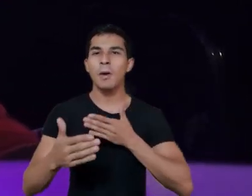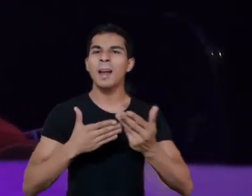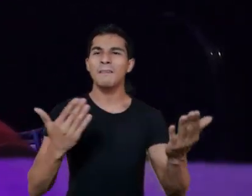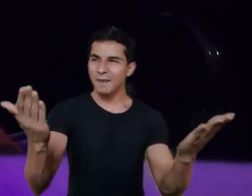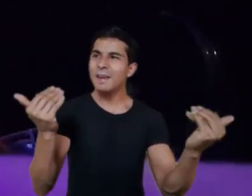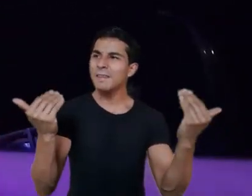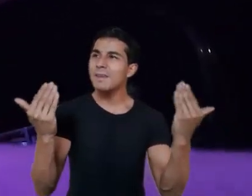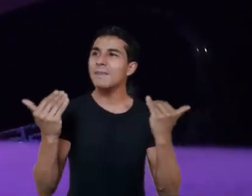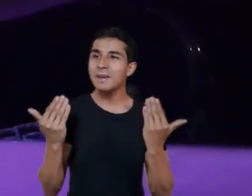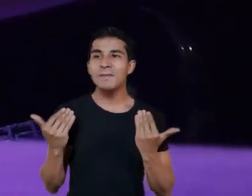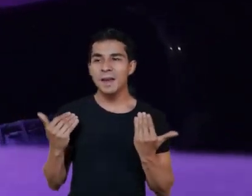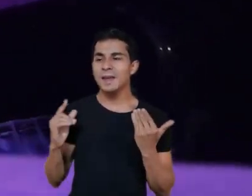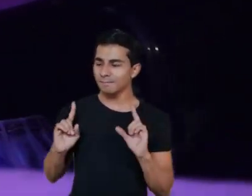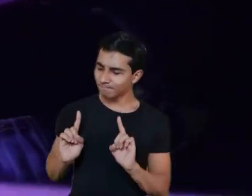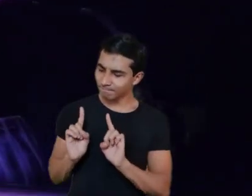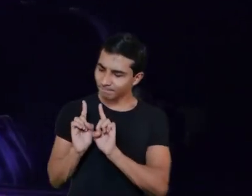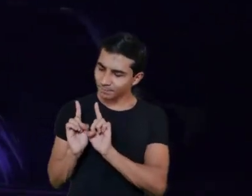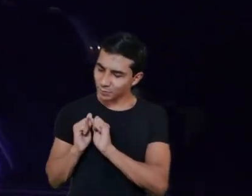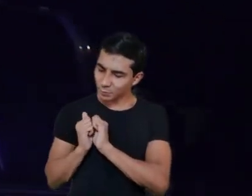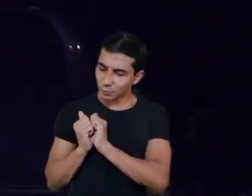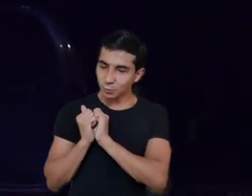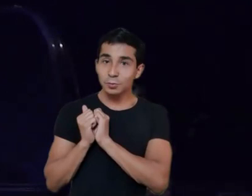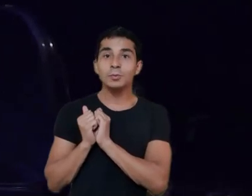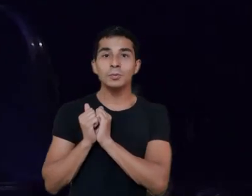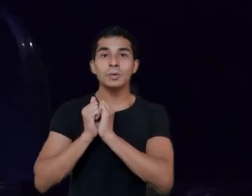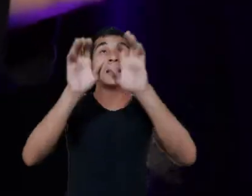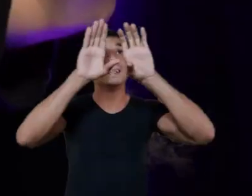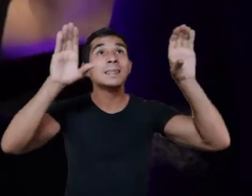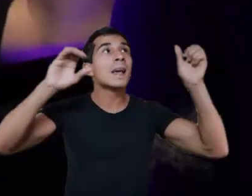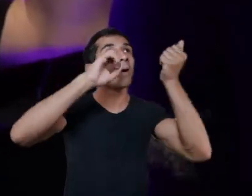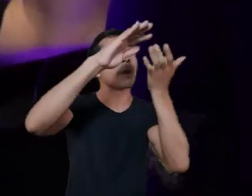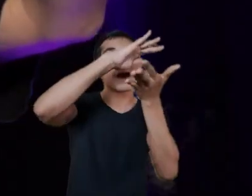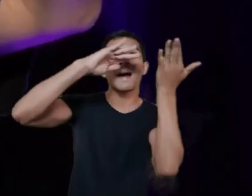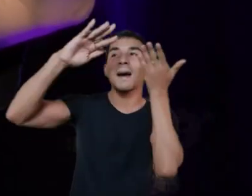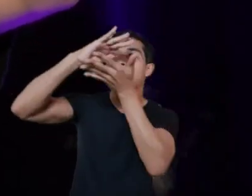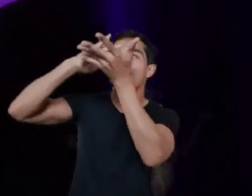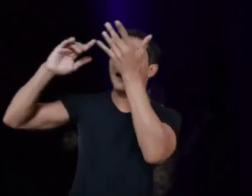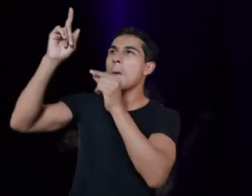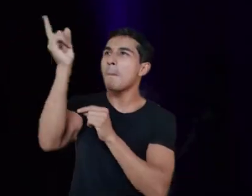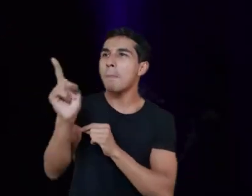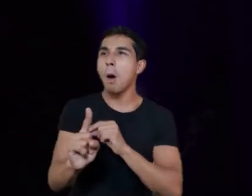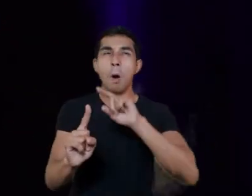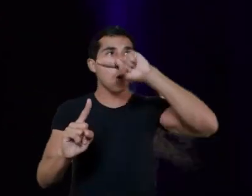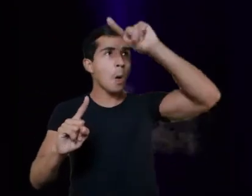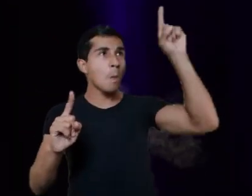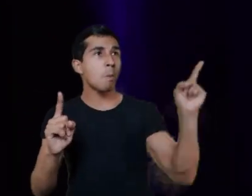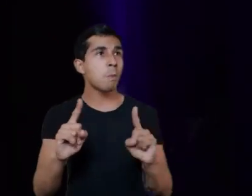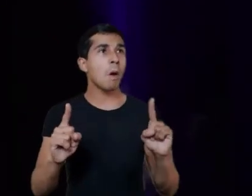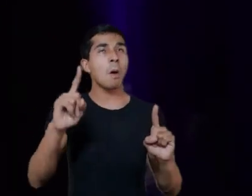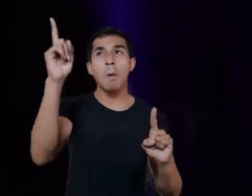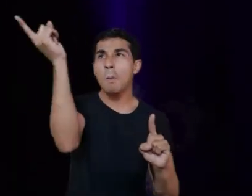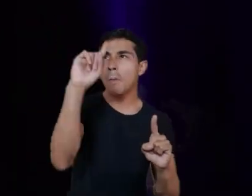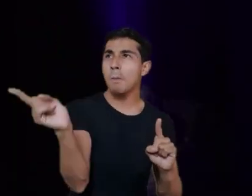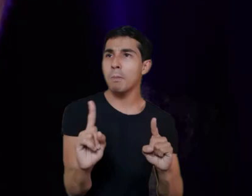Deixe estar por entre nós, eu te anuncio em nome dos céus, das constelações e dos relâmpagos, eu